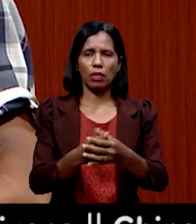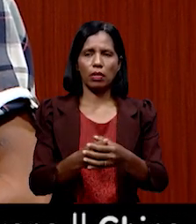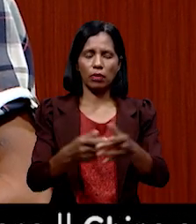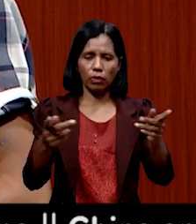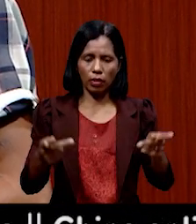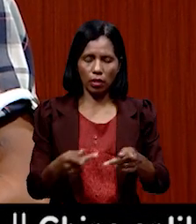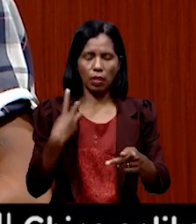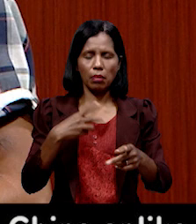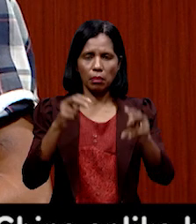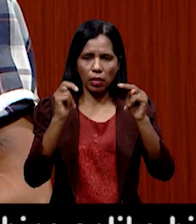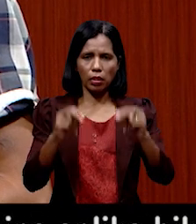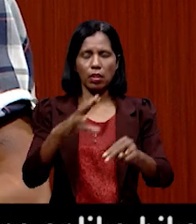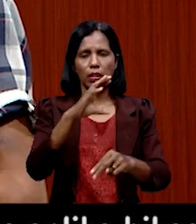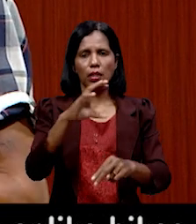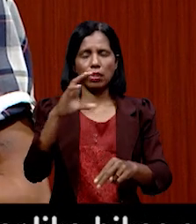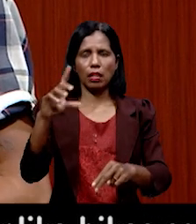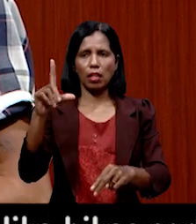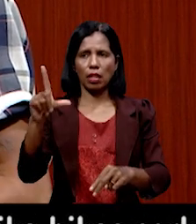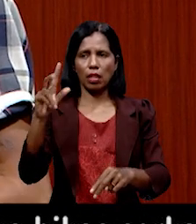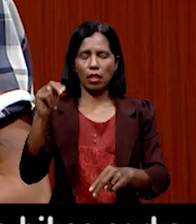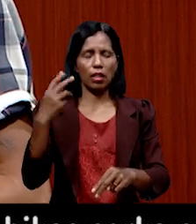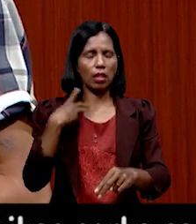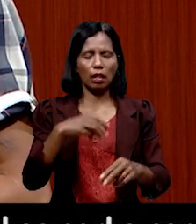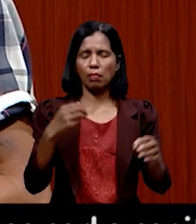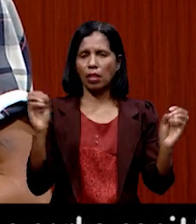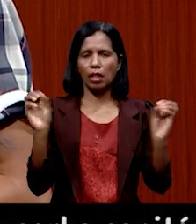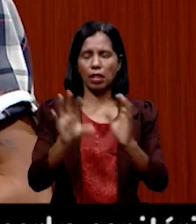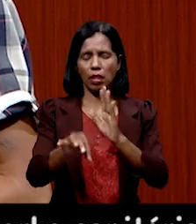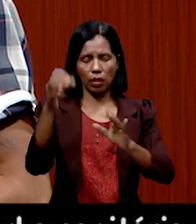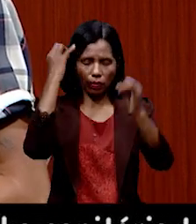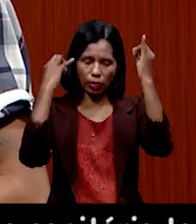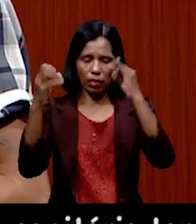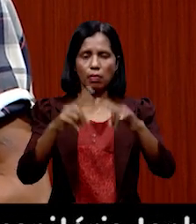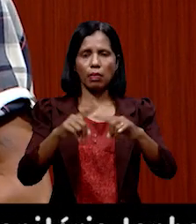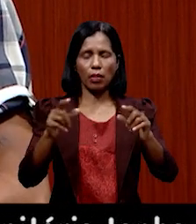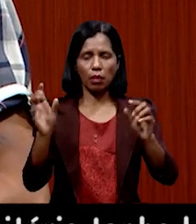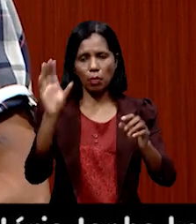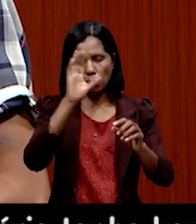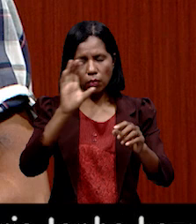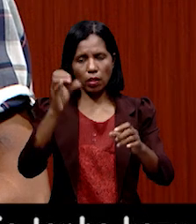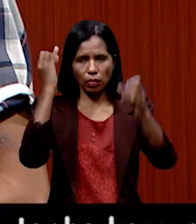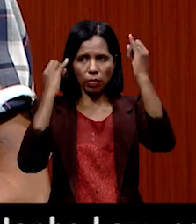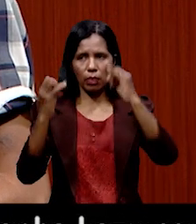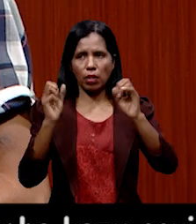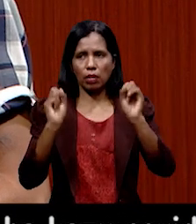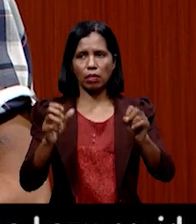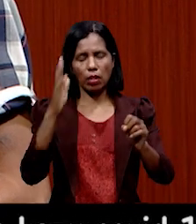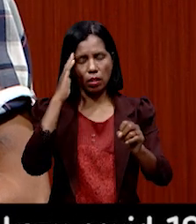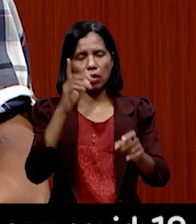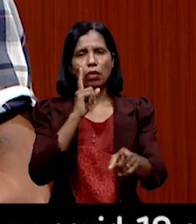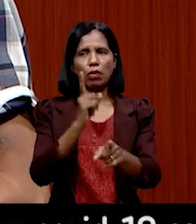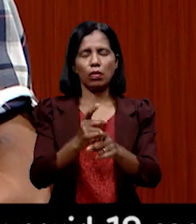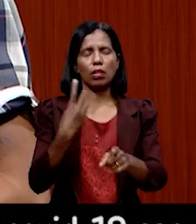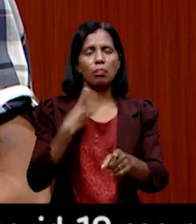utiliza ne, ba, cesele, amene, etan informasi, mai be, ame, koqola, buka informasão, para, atuatene, klaro, amene,